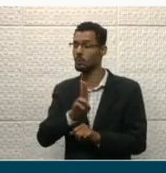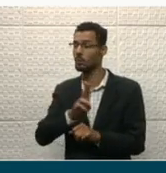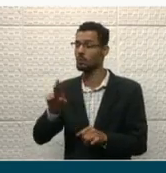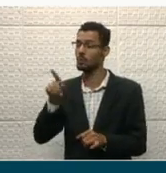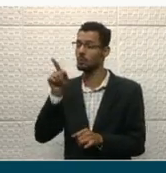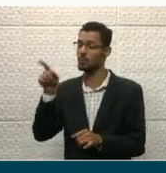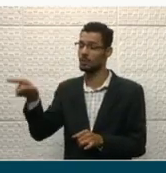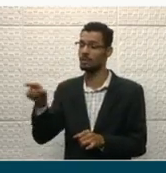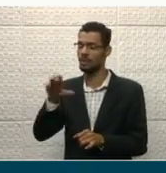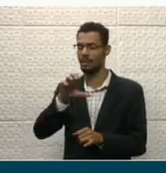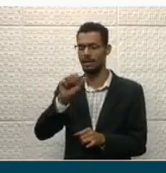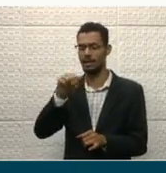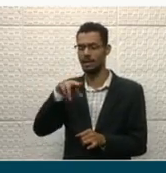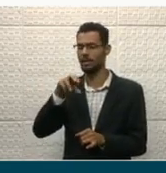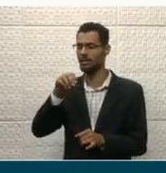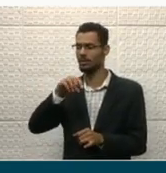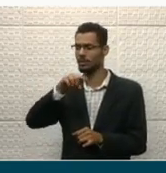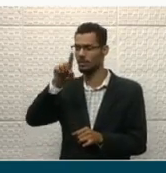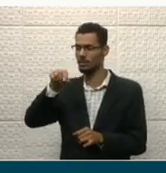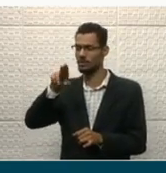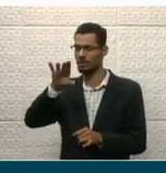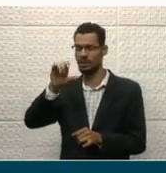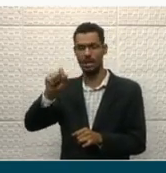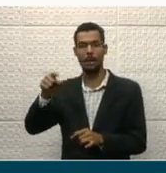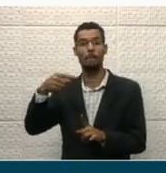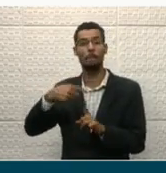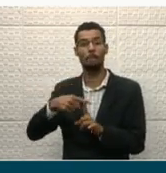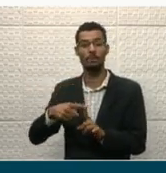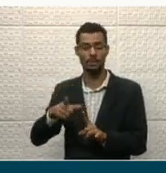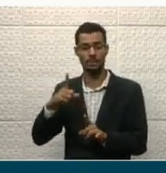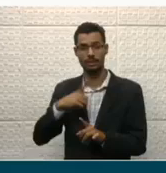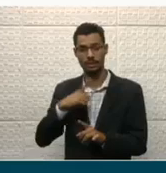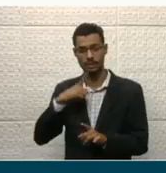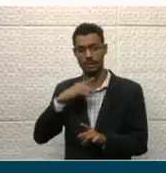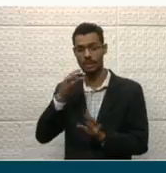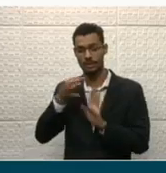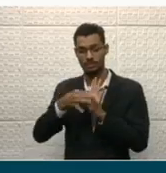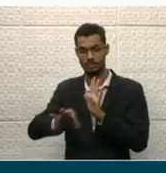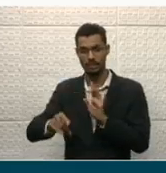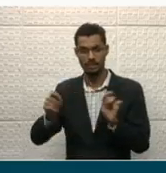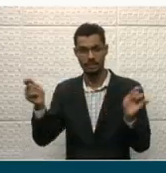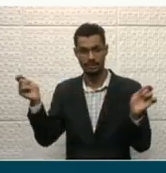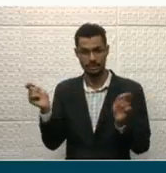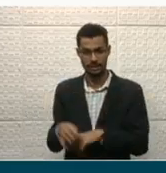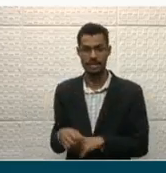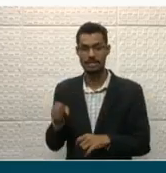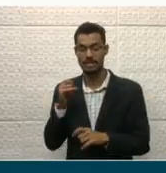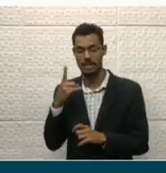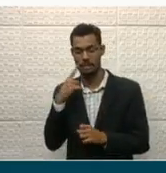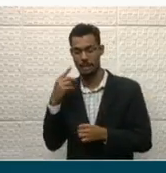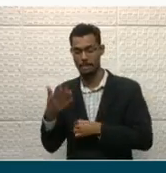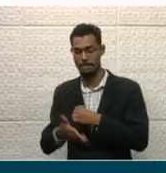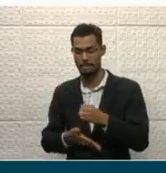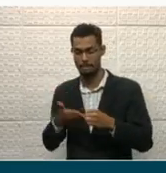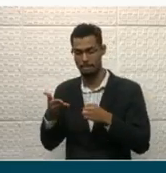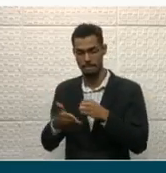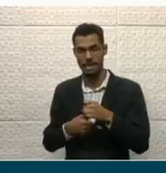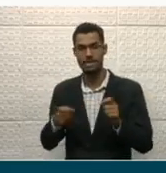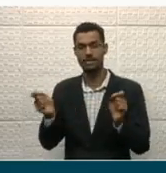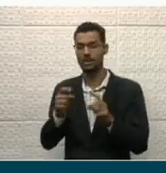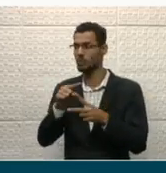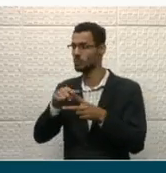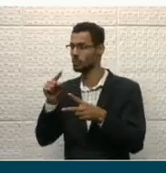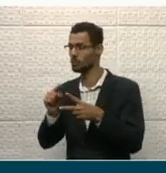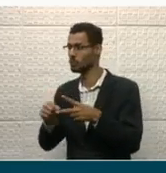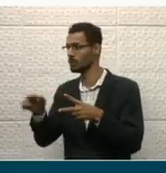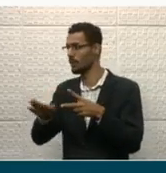de matriz canônica, porque é a matriz que eu obtenho quando eu tomo as bases canônicas dos dois